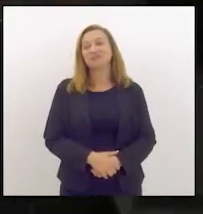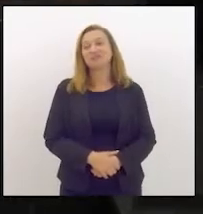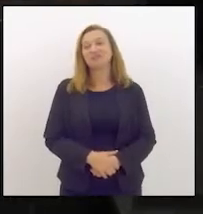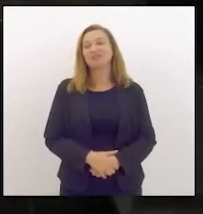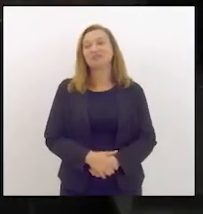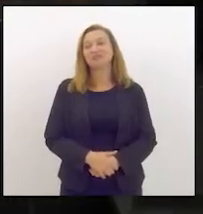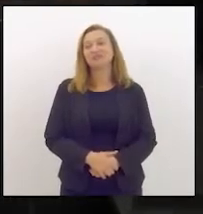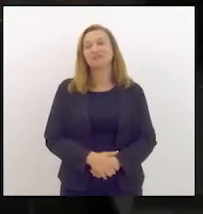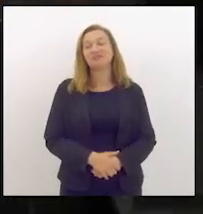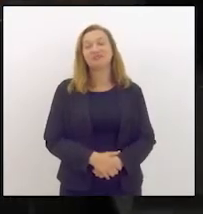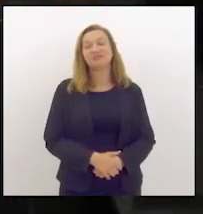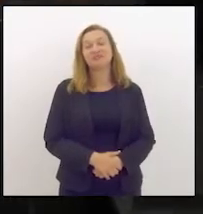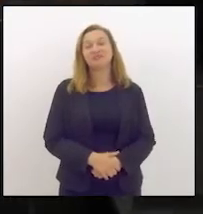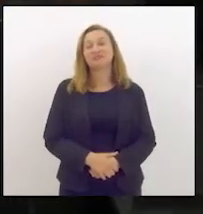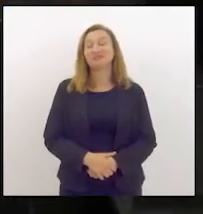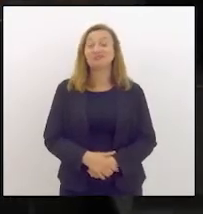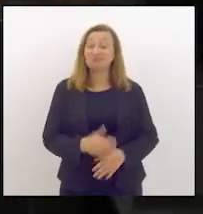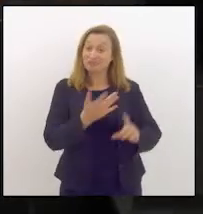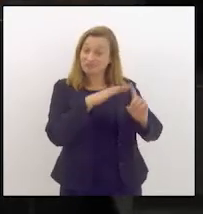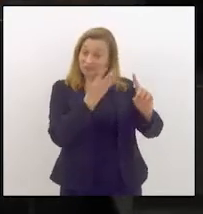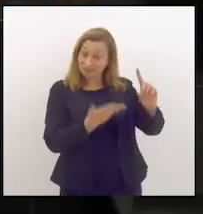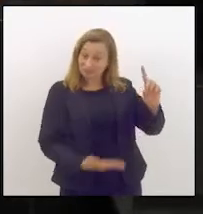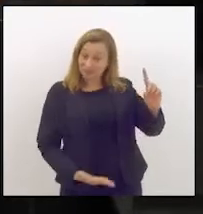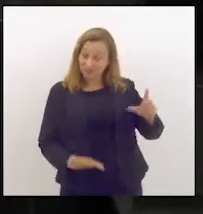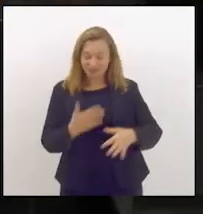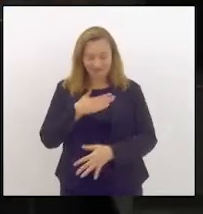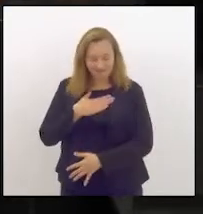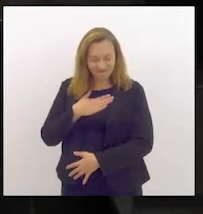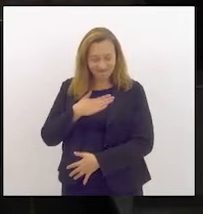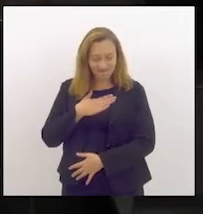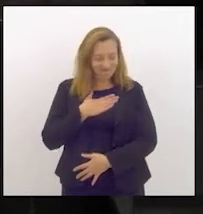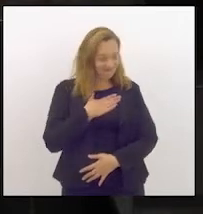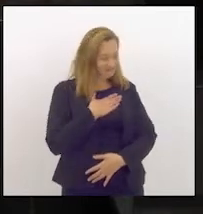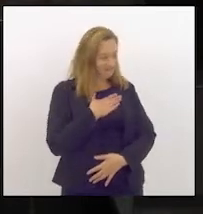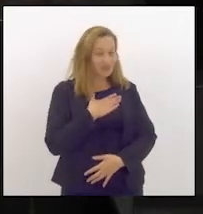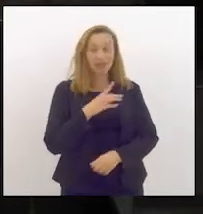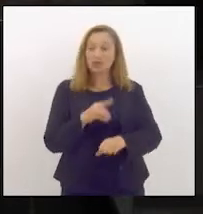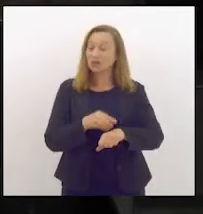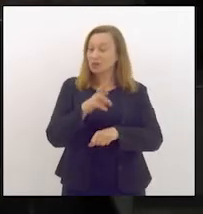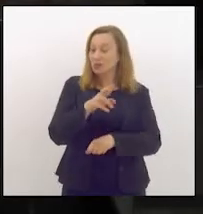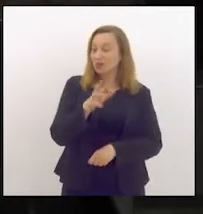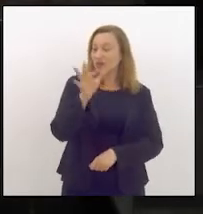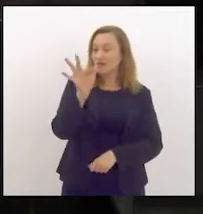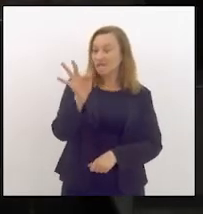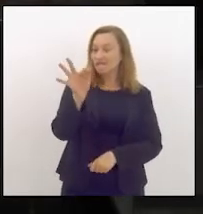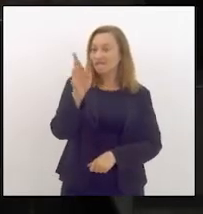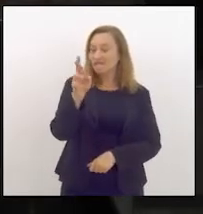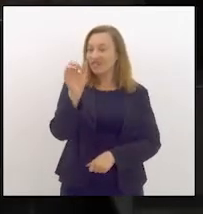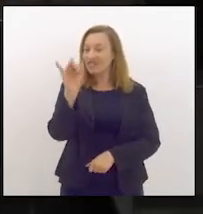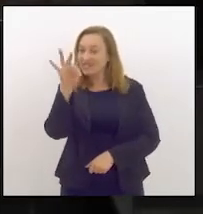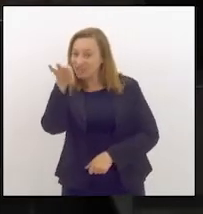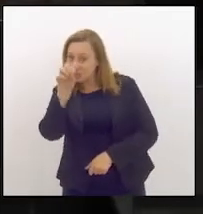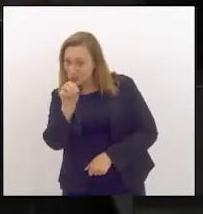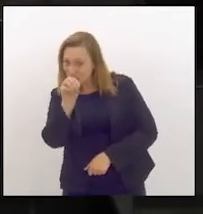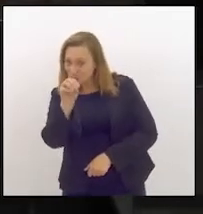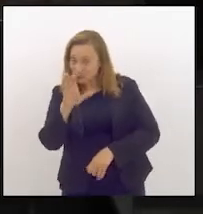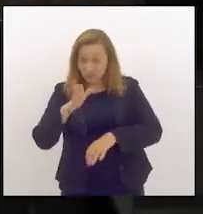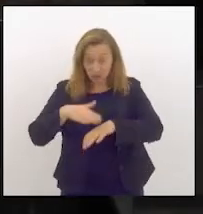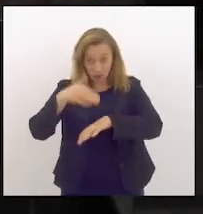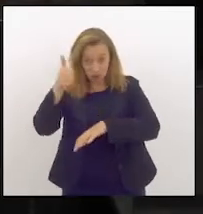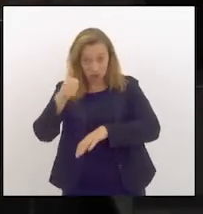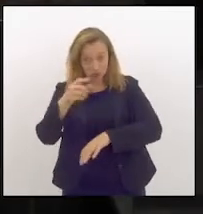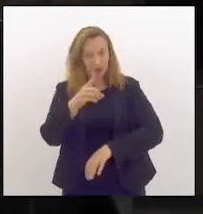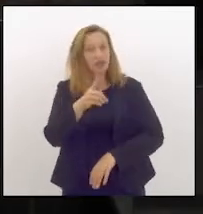é mas para que as minhas homenagens ao Dr Francisco diga no